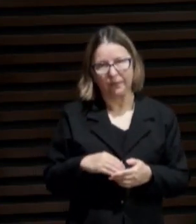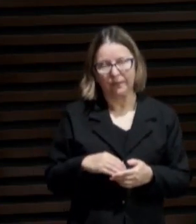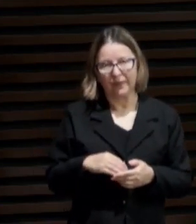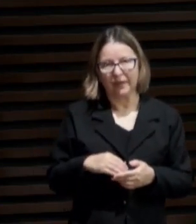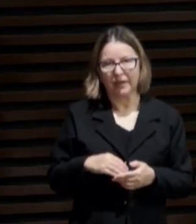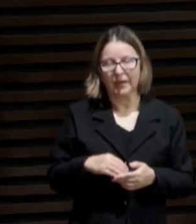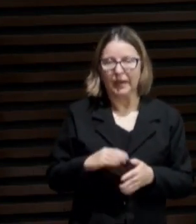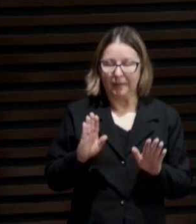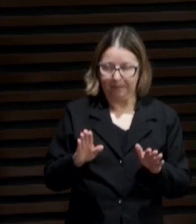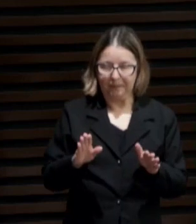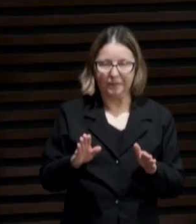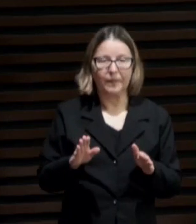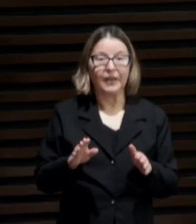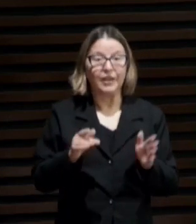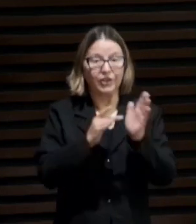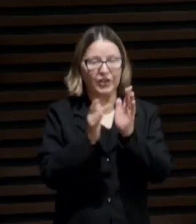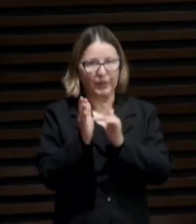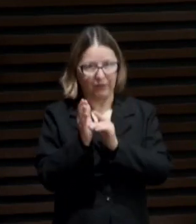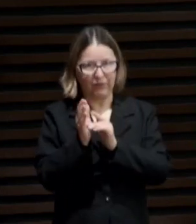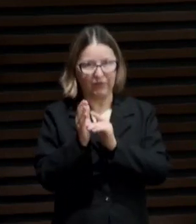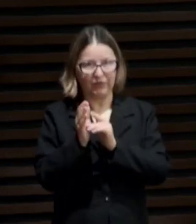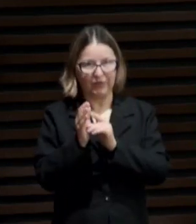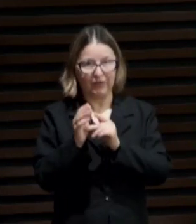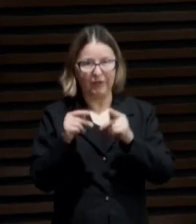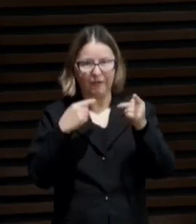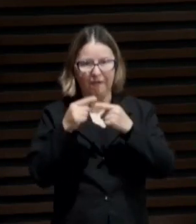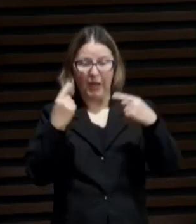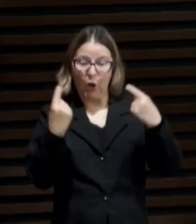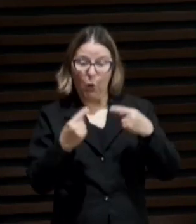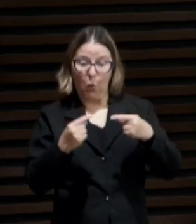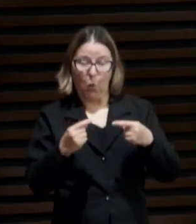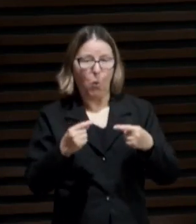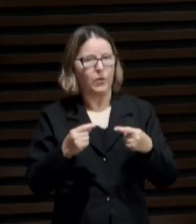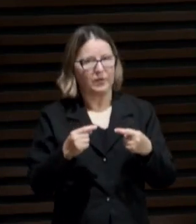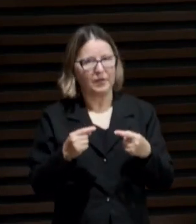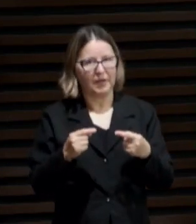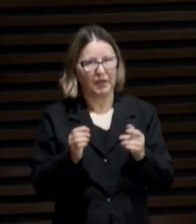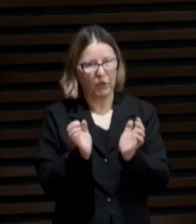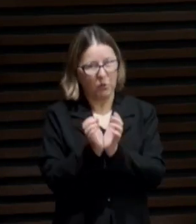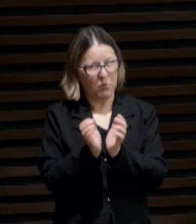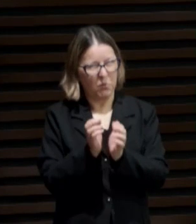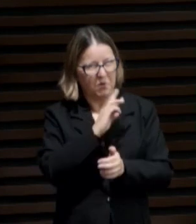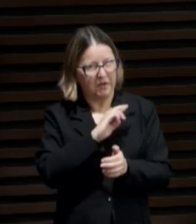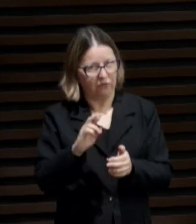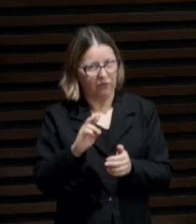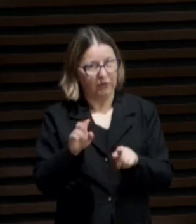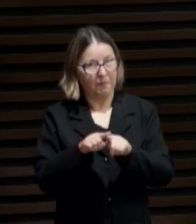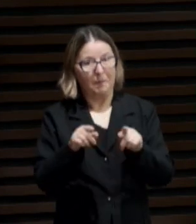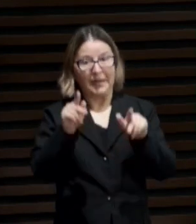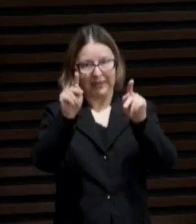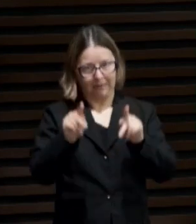nos religiosos, mas é na presença deles. Jesus nunca fala pelas costas. E